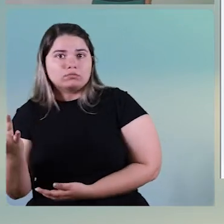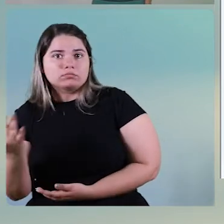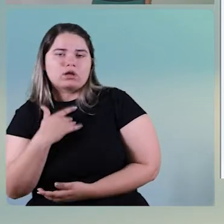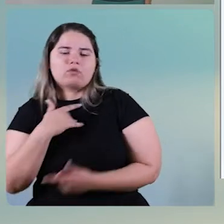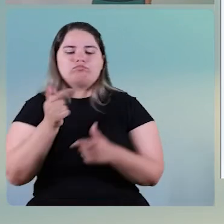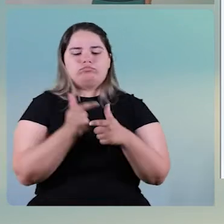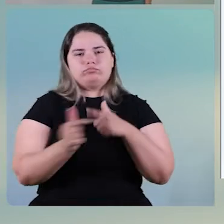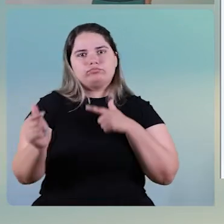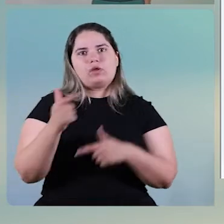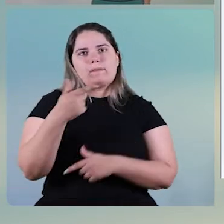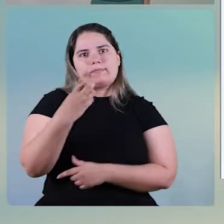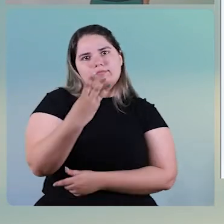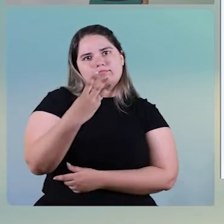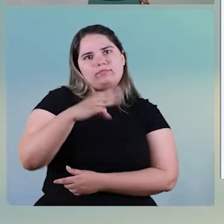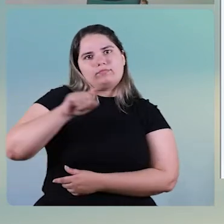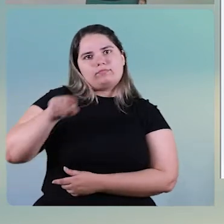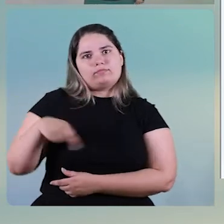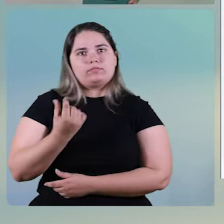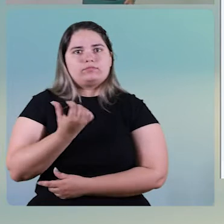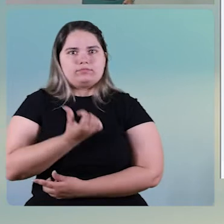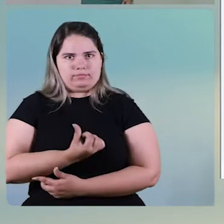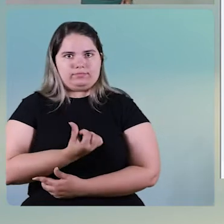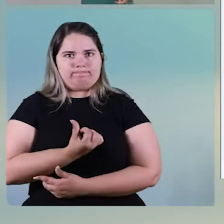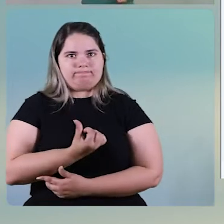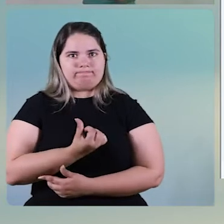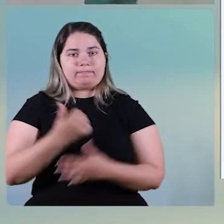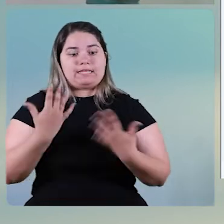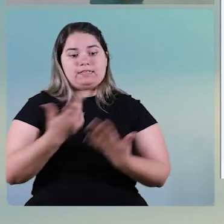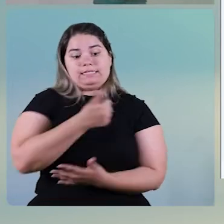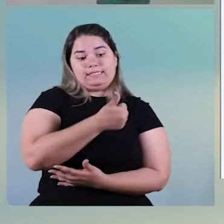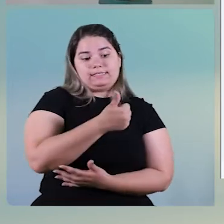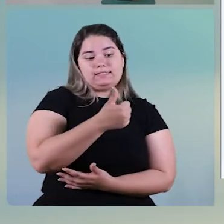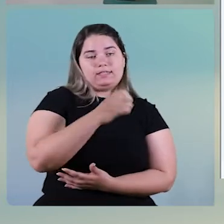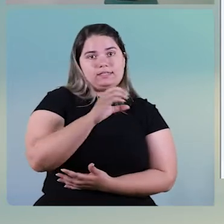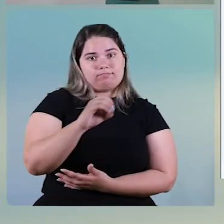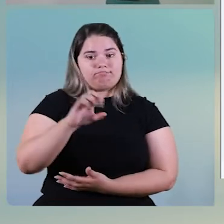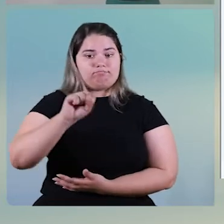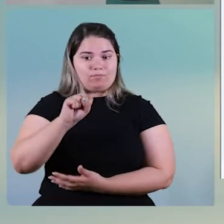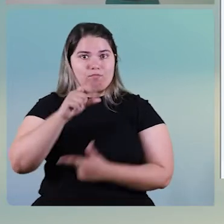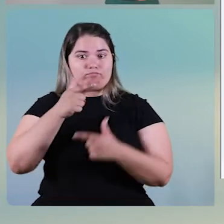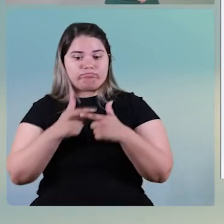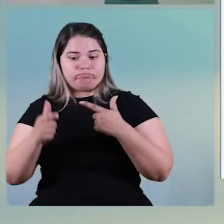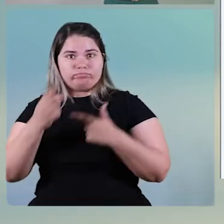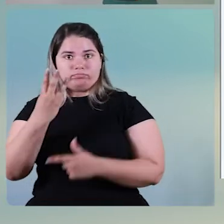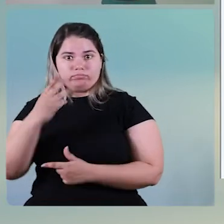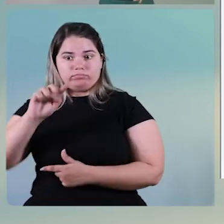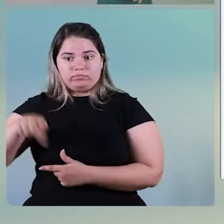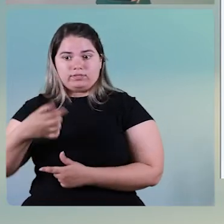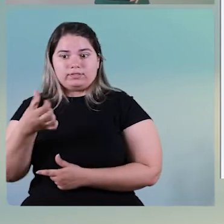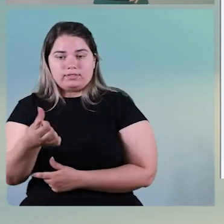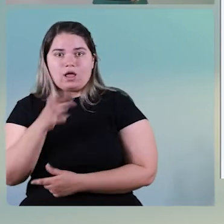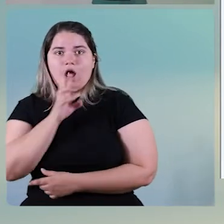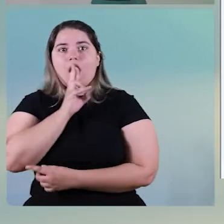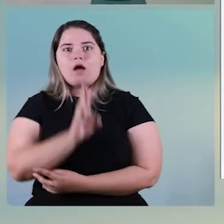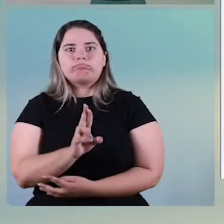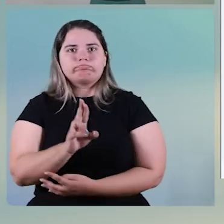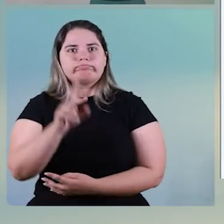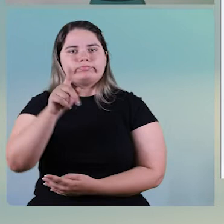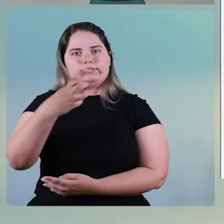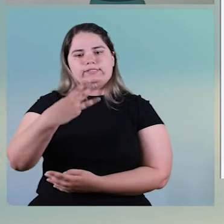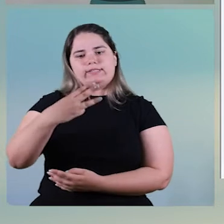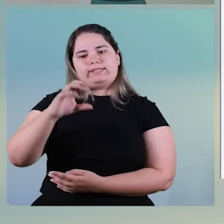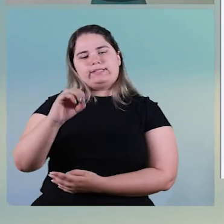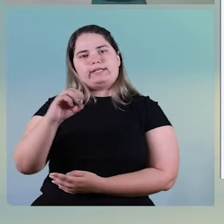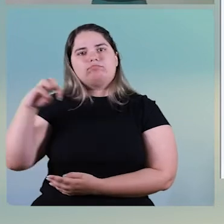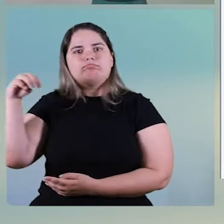por 3,6. 108 dividido por 3,6 me dá 30 metros por segundo. Então já é